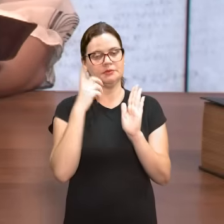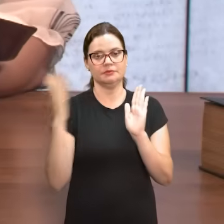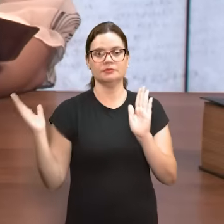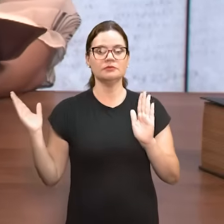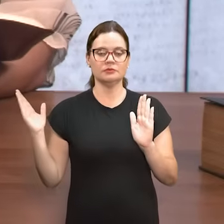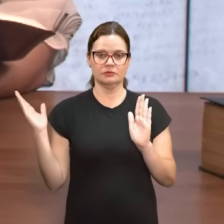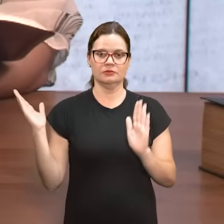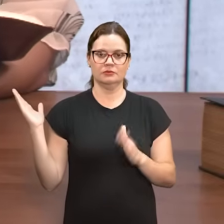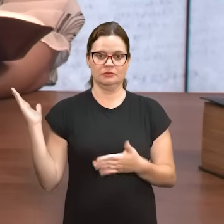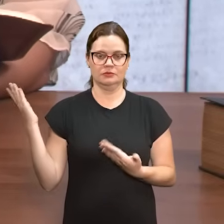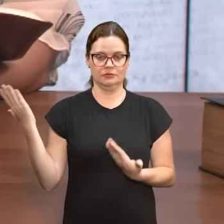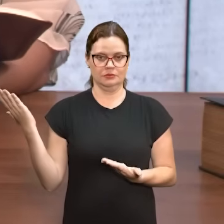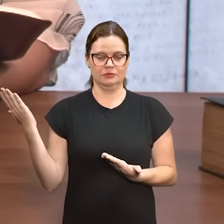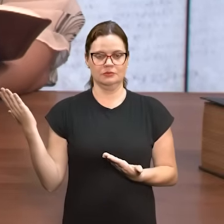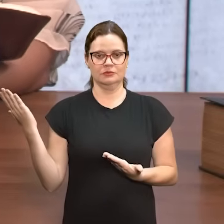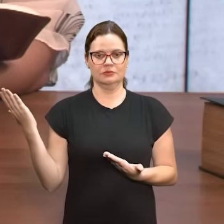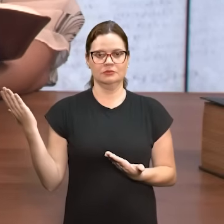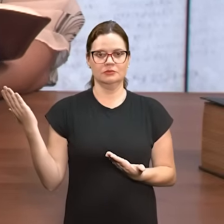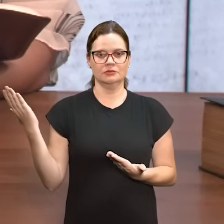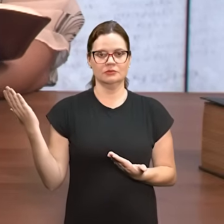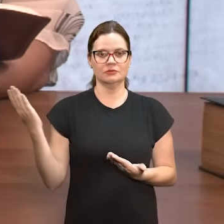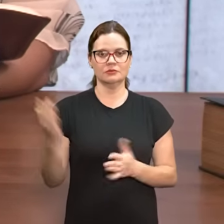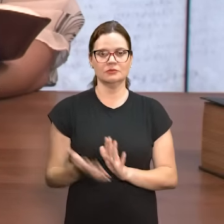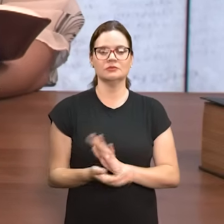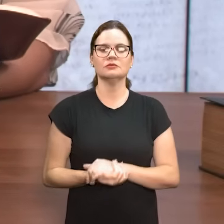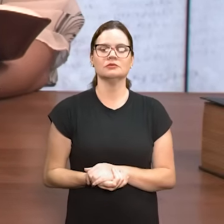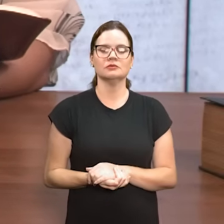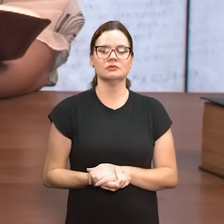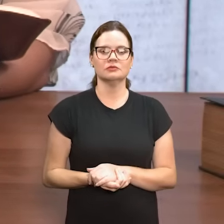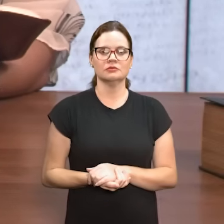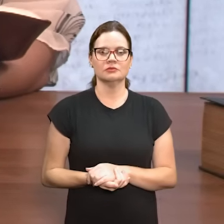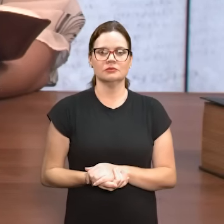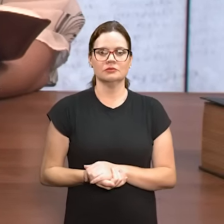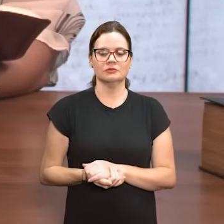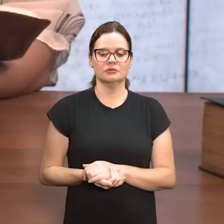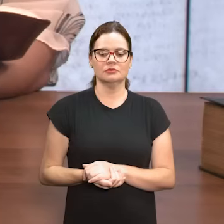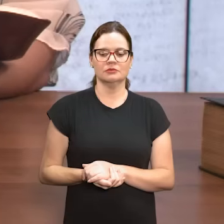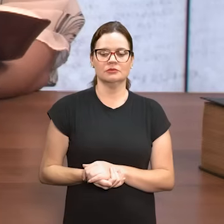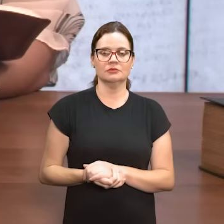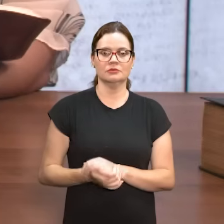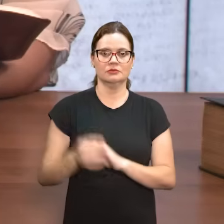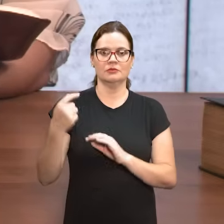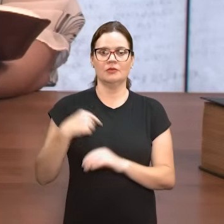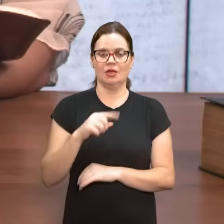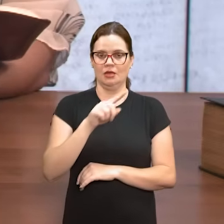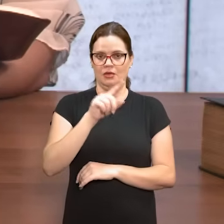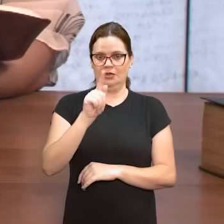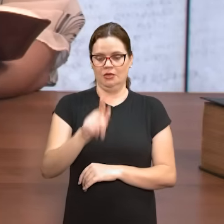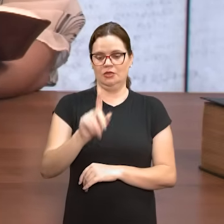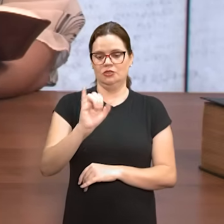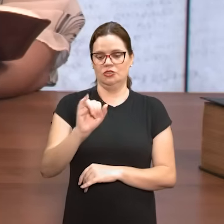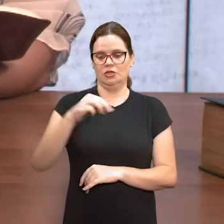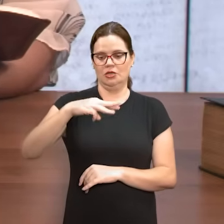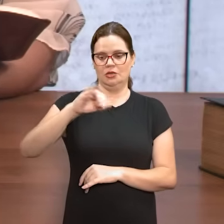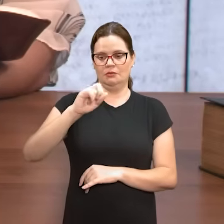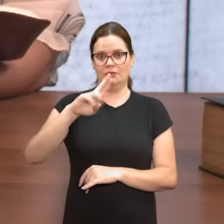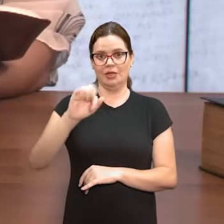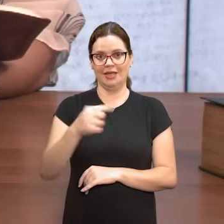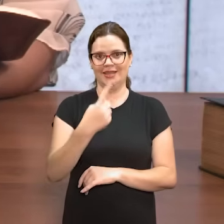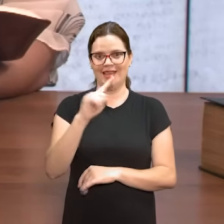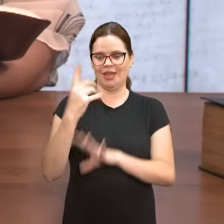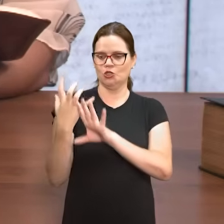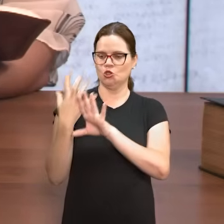e Zanoa, Caim, Gebeá, Timiná, 10 cidades e as suas aldeias.